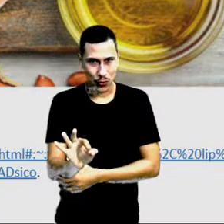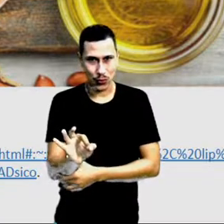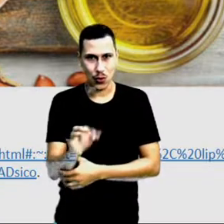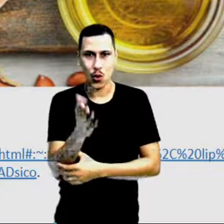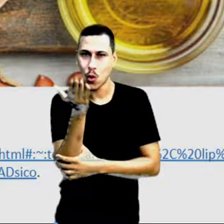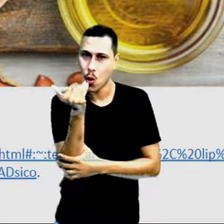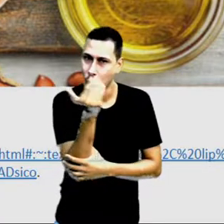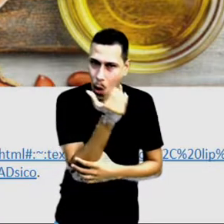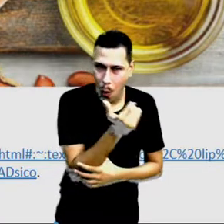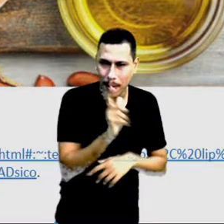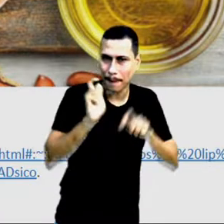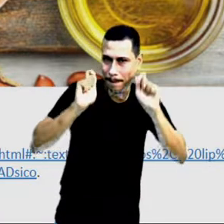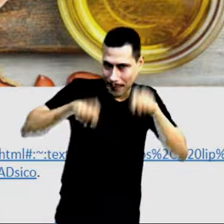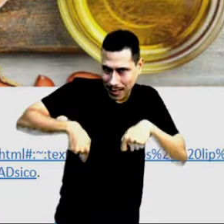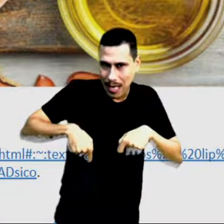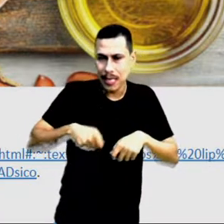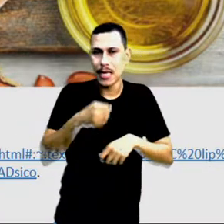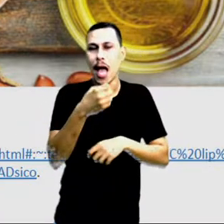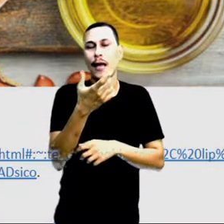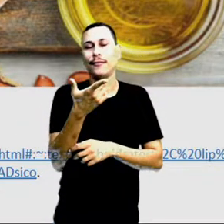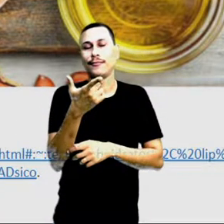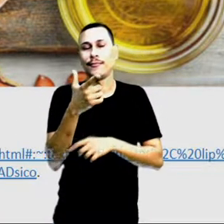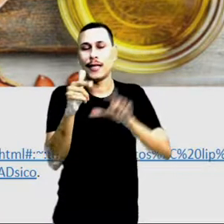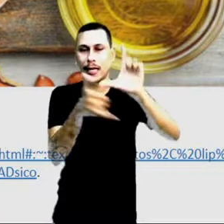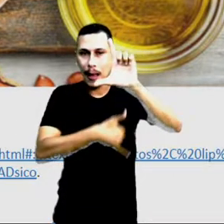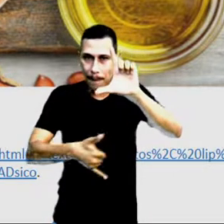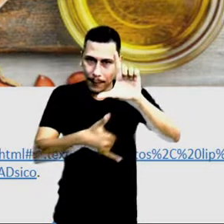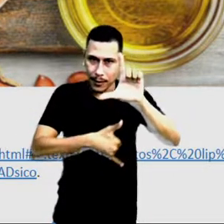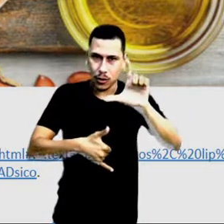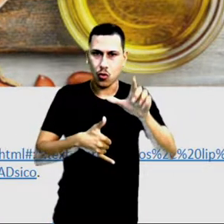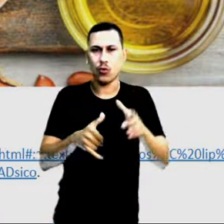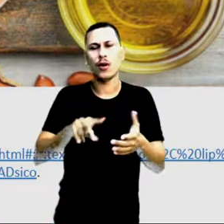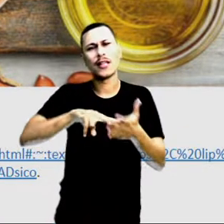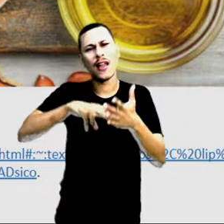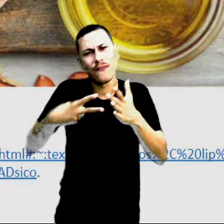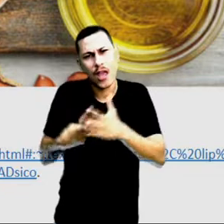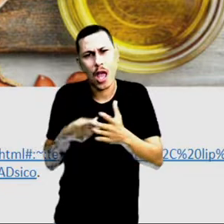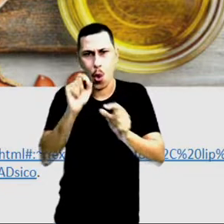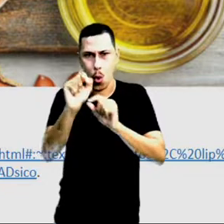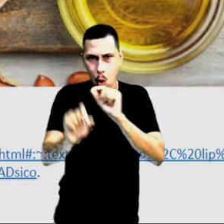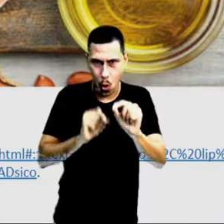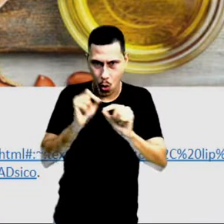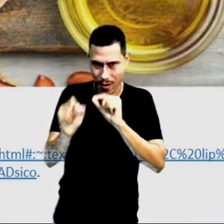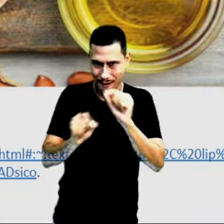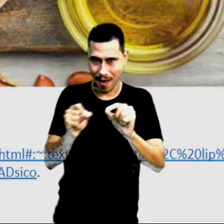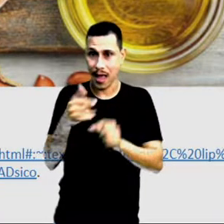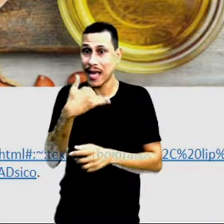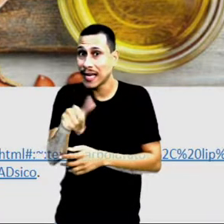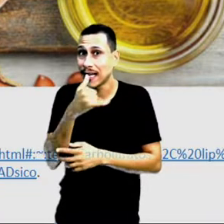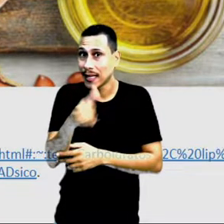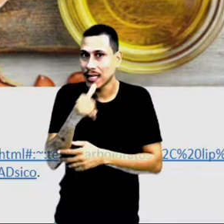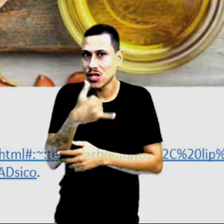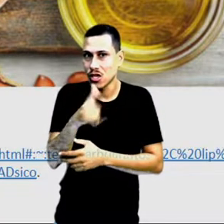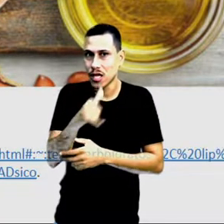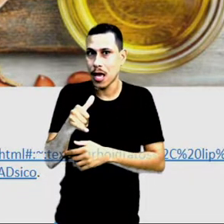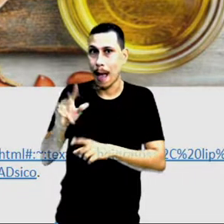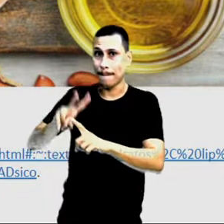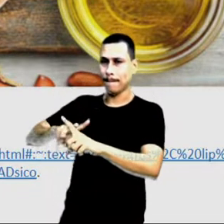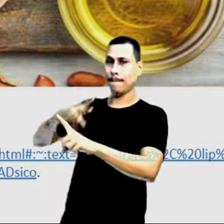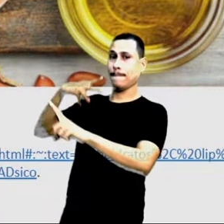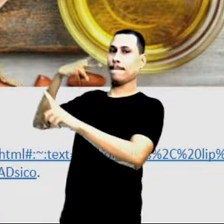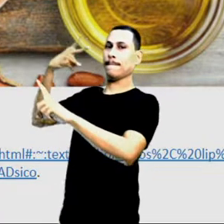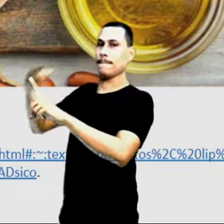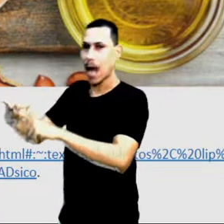a gente come precisa ter lipídios. E o que são esses? É a maior fonte de energia para o corpo.